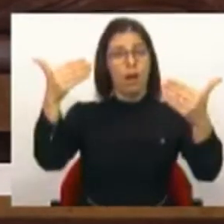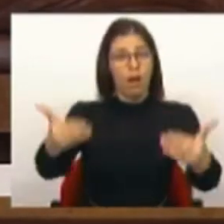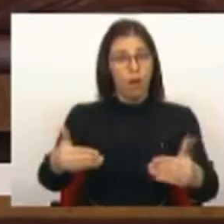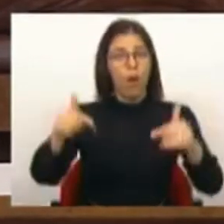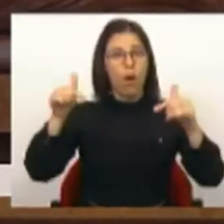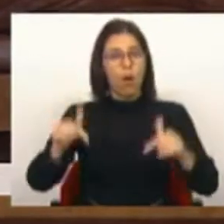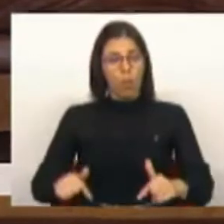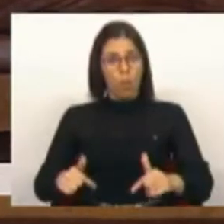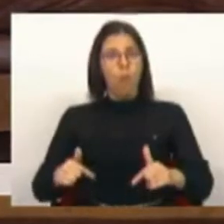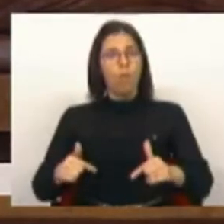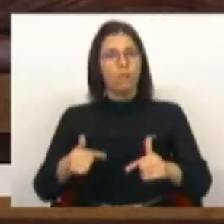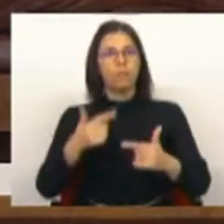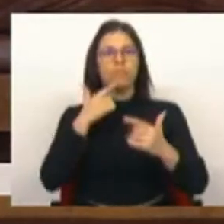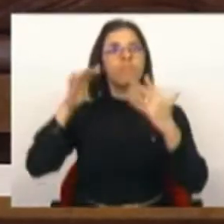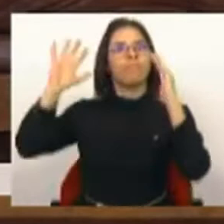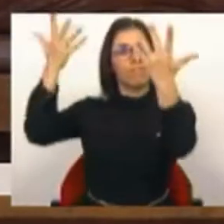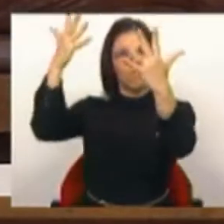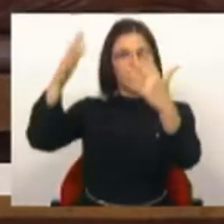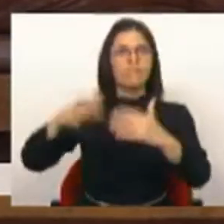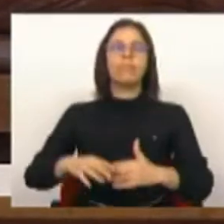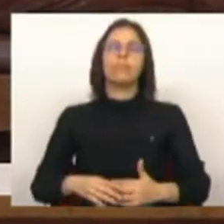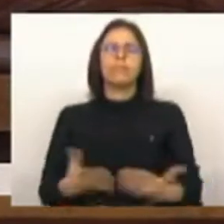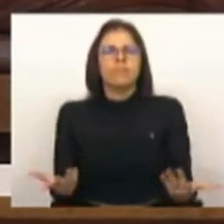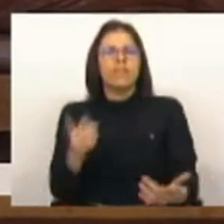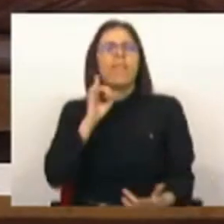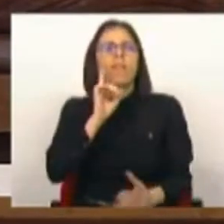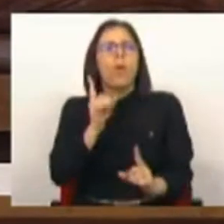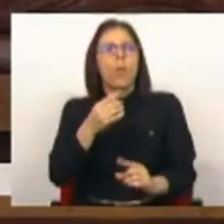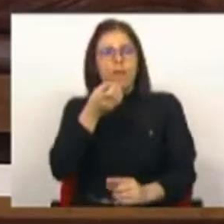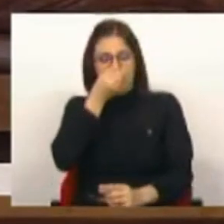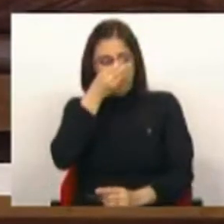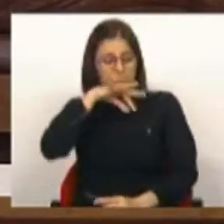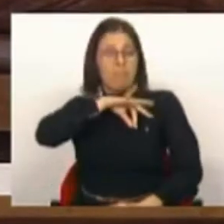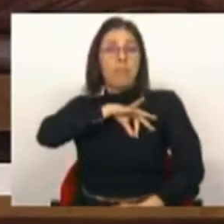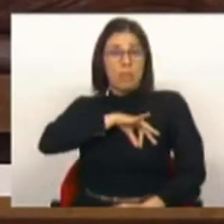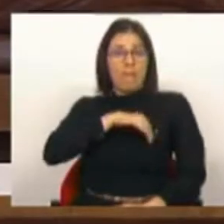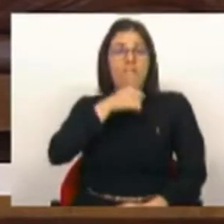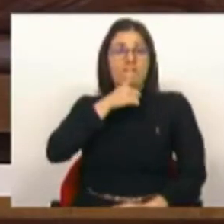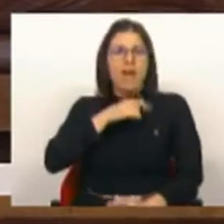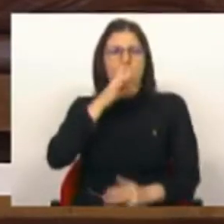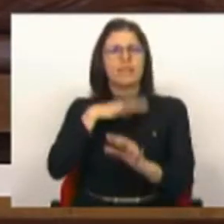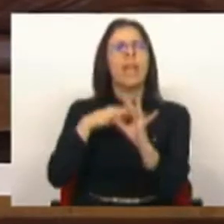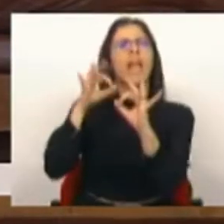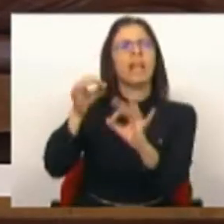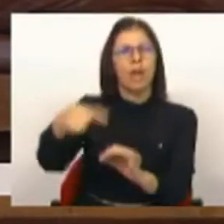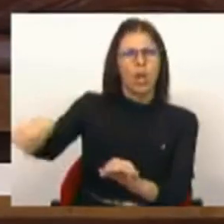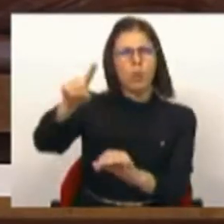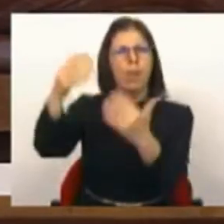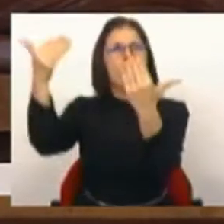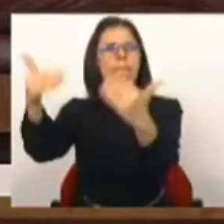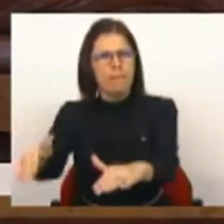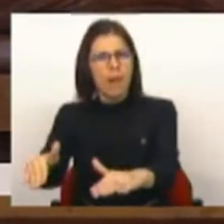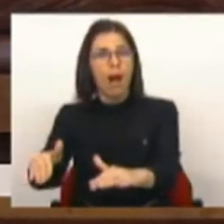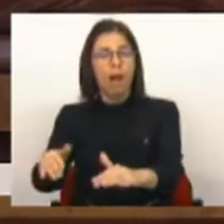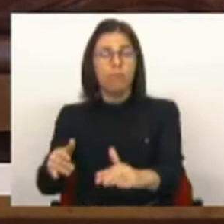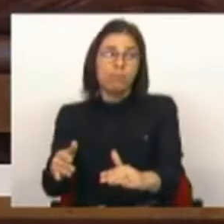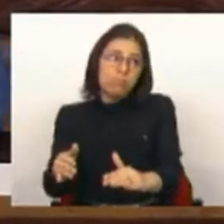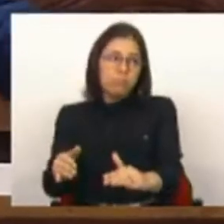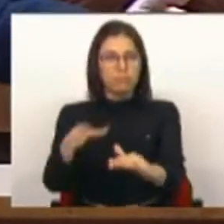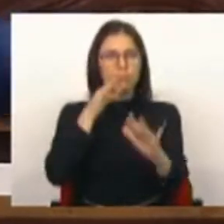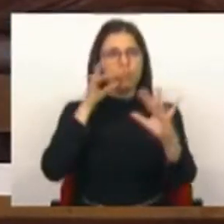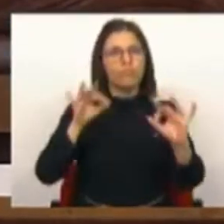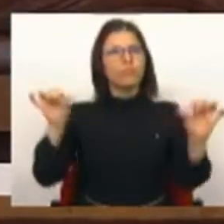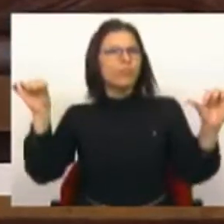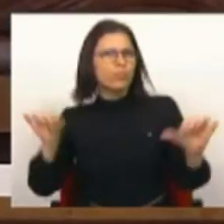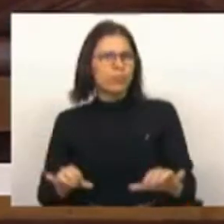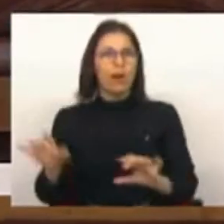e que hoje acabamos por aplaudir, de que nos vale ter cravos ao peito se os tratamos a eles todos mal, diria mesmo um